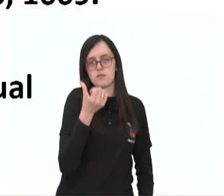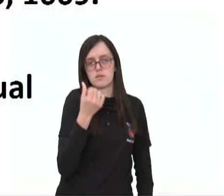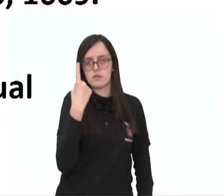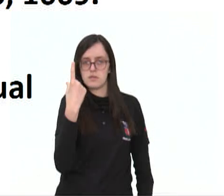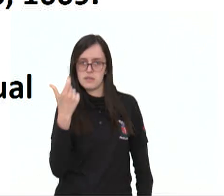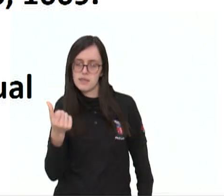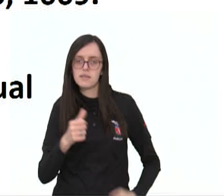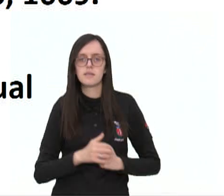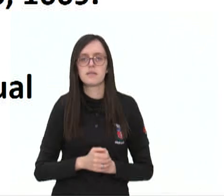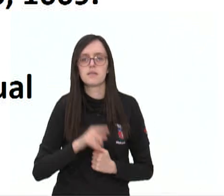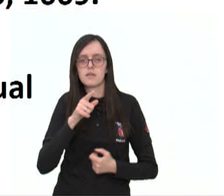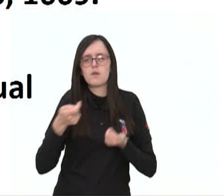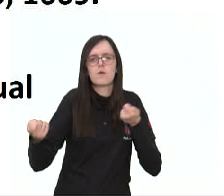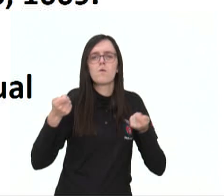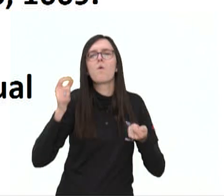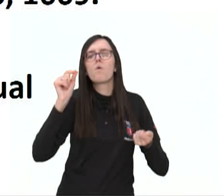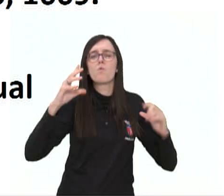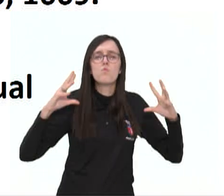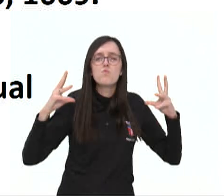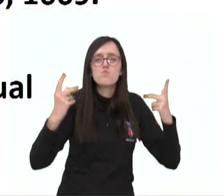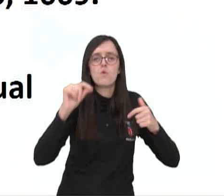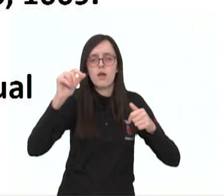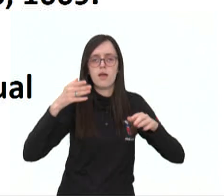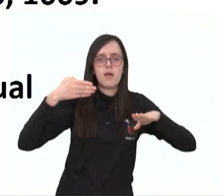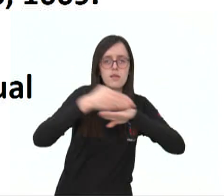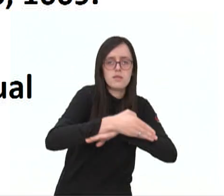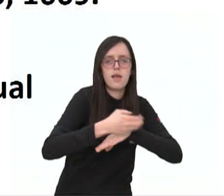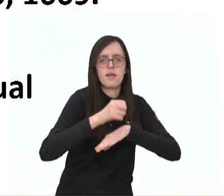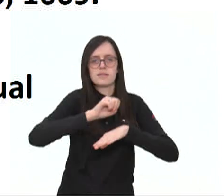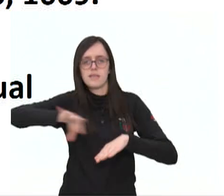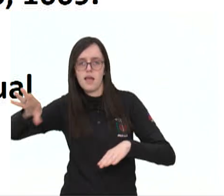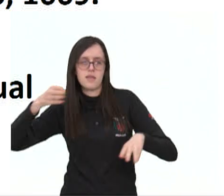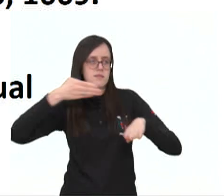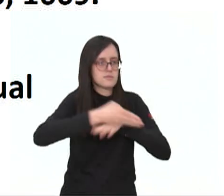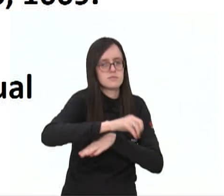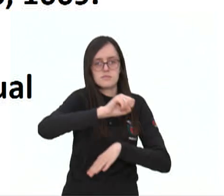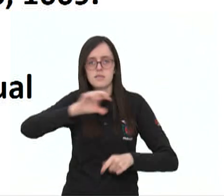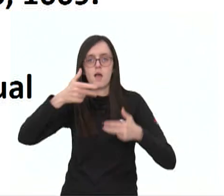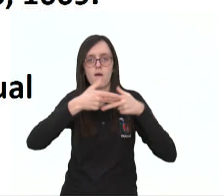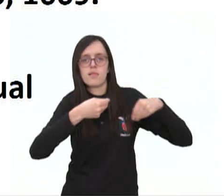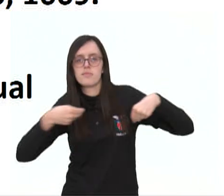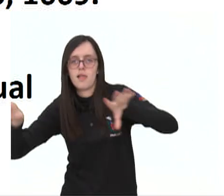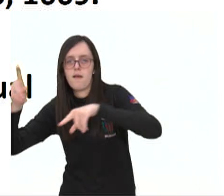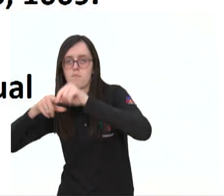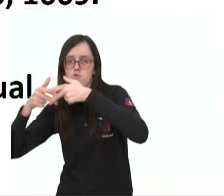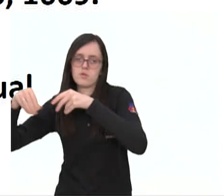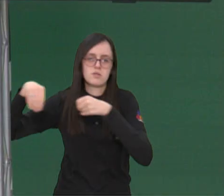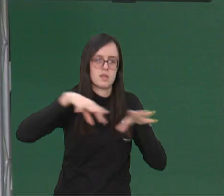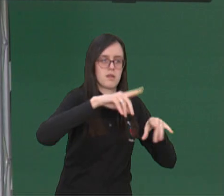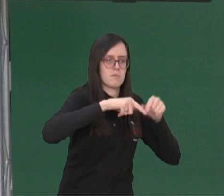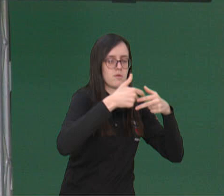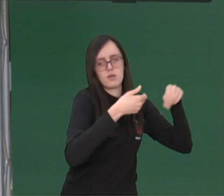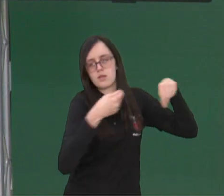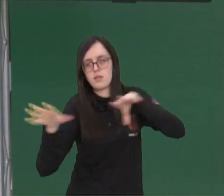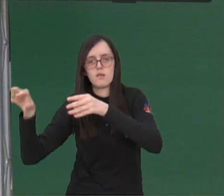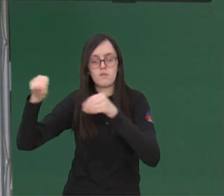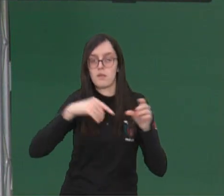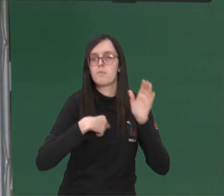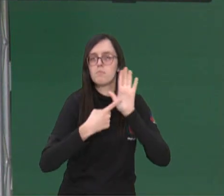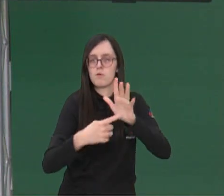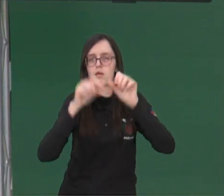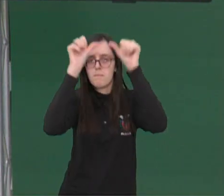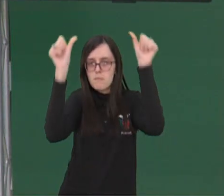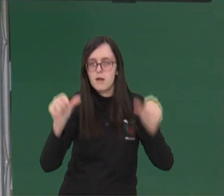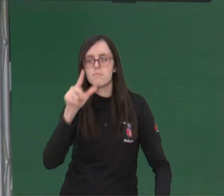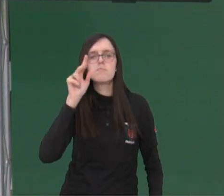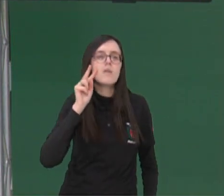1616. Ele controlava todo o movimento de entrada e saída de produtos da região. Já mais para frente eu vou passar uma telinha com um mapa para